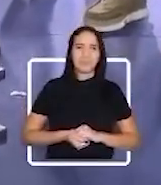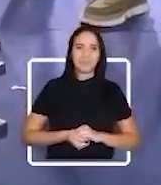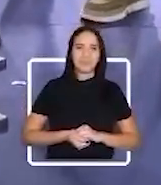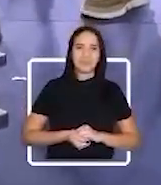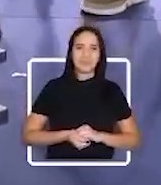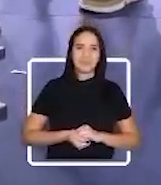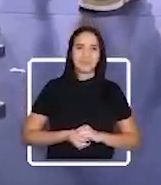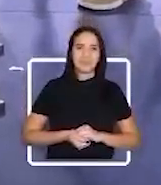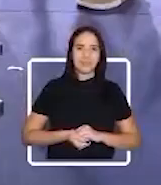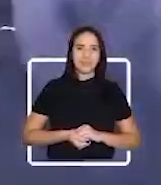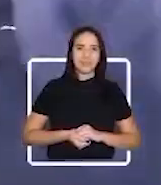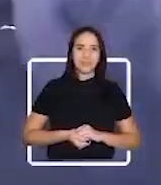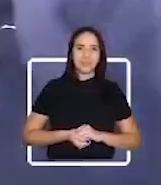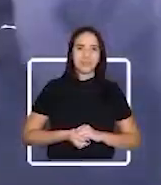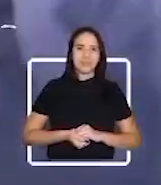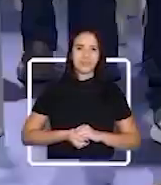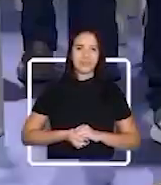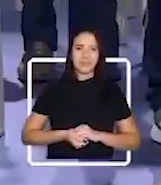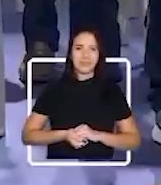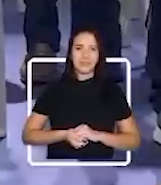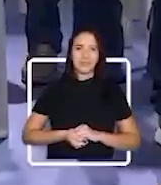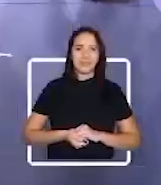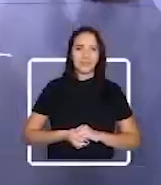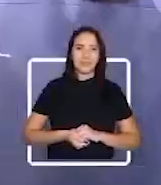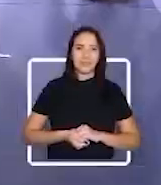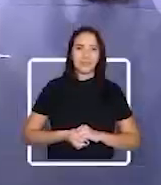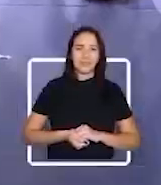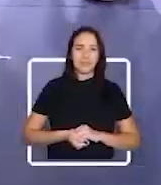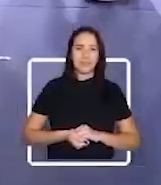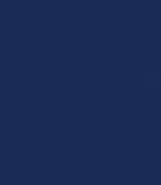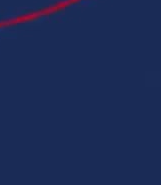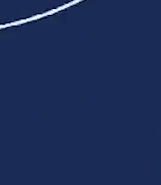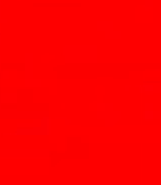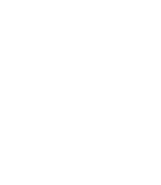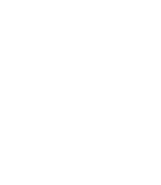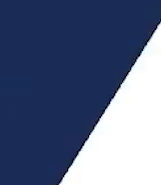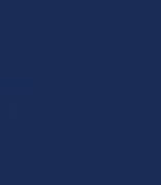também recebeu investimentos do programa Dinheiro na Escola.